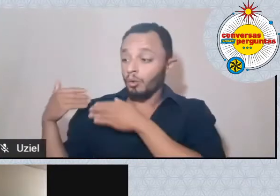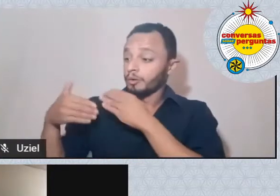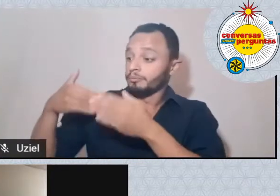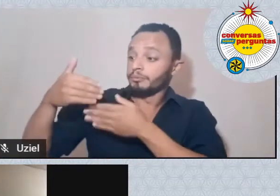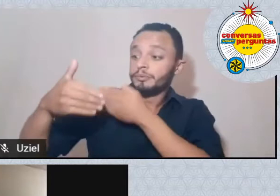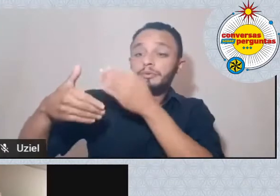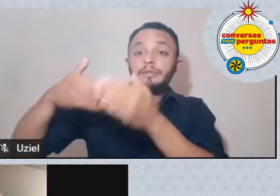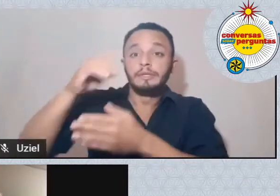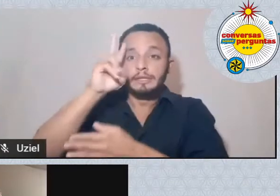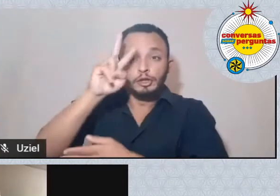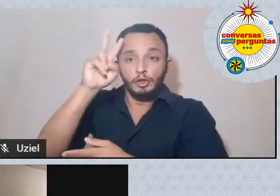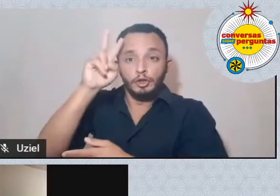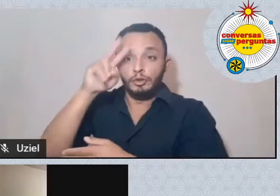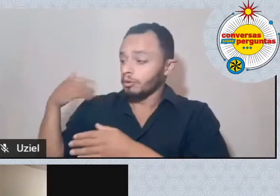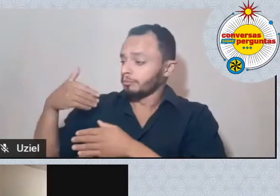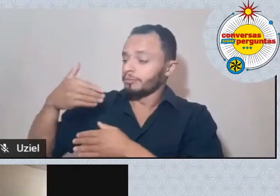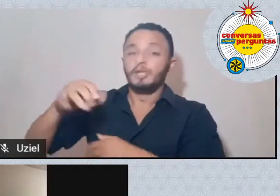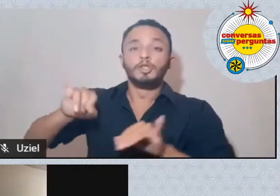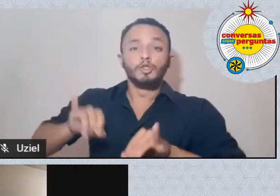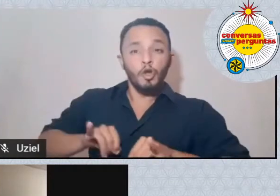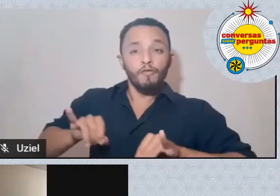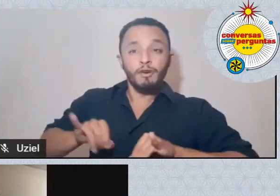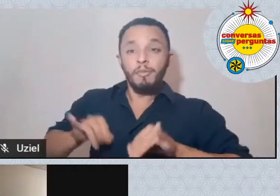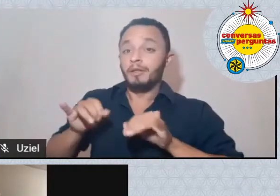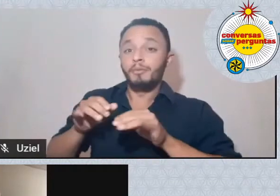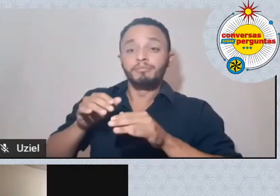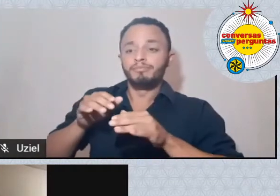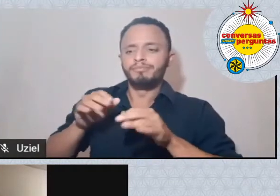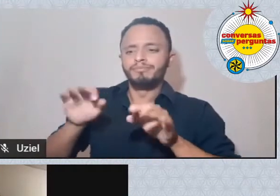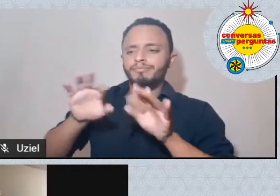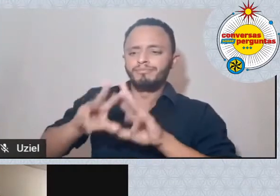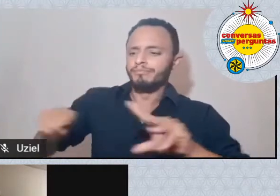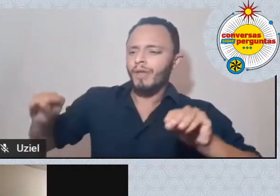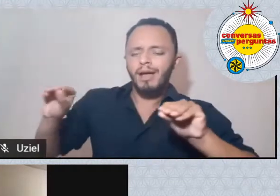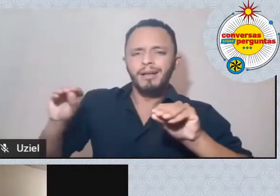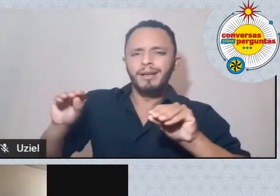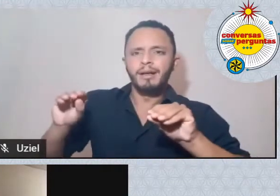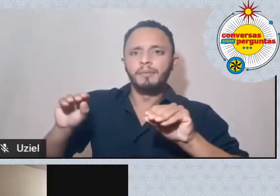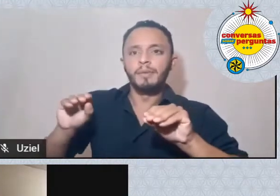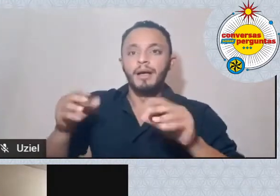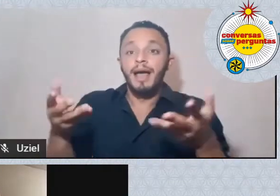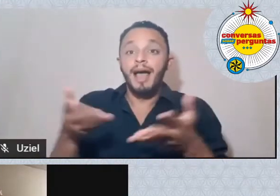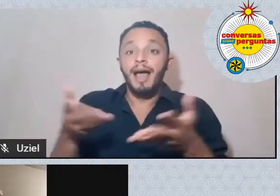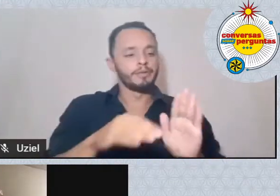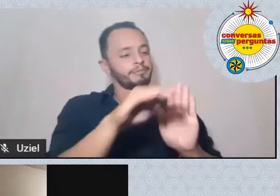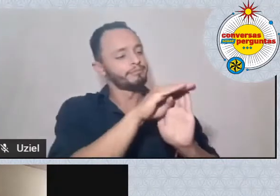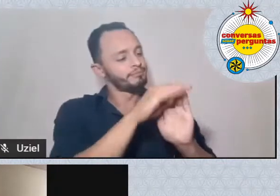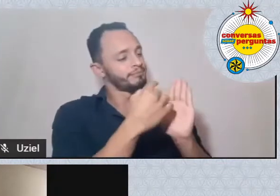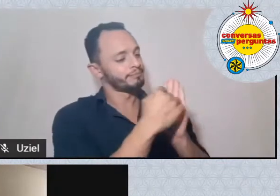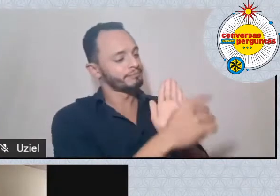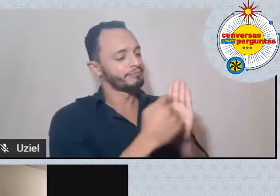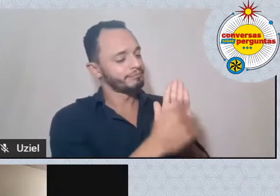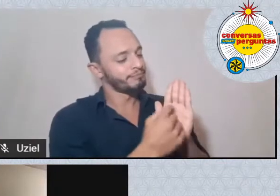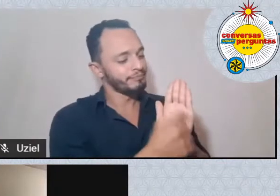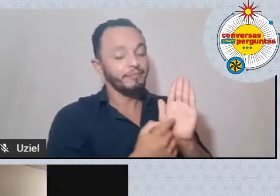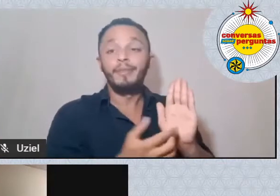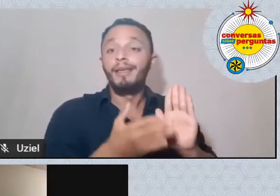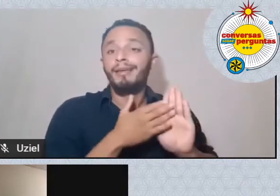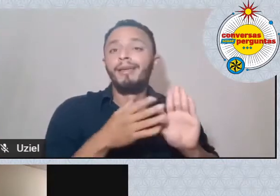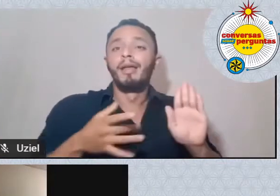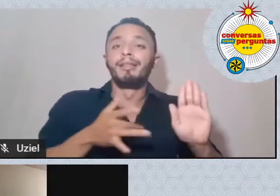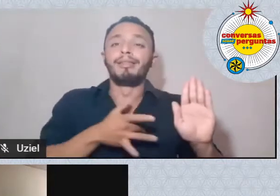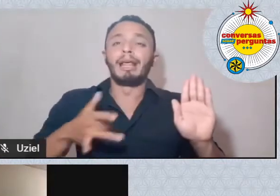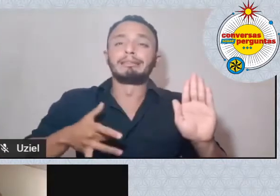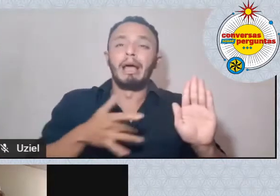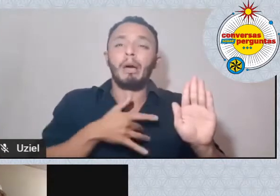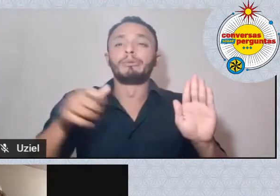historicamente. A gente começou a pensar em estrutura de lista. Né? Eu tenho isso, então sou esse. Eu tenho isso, então sou esse também.